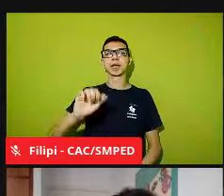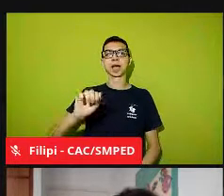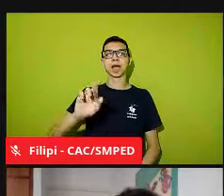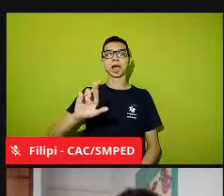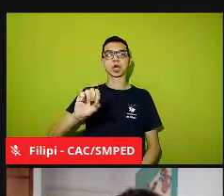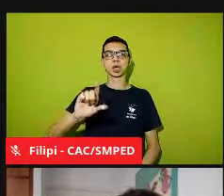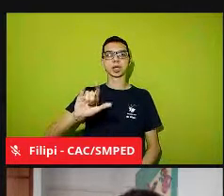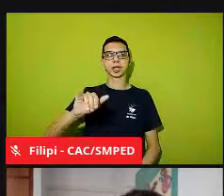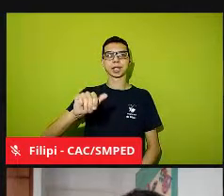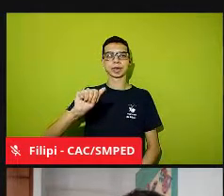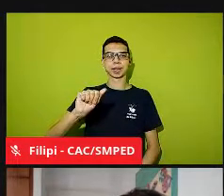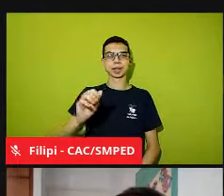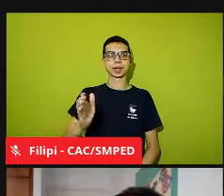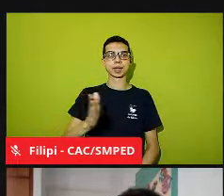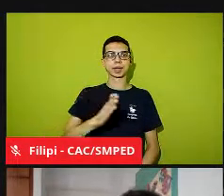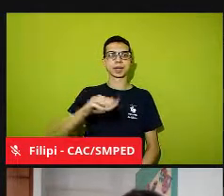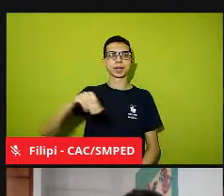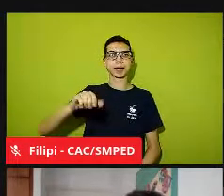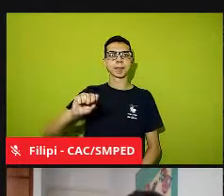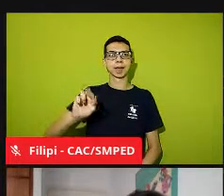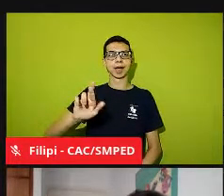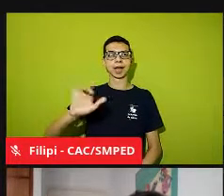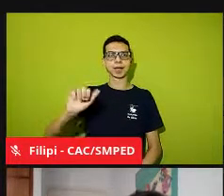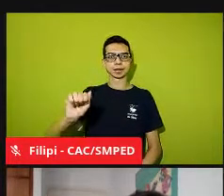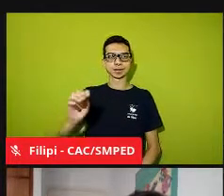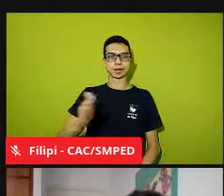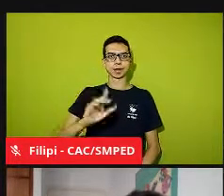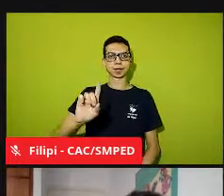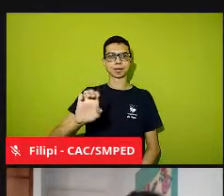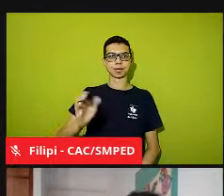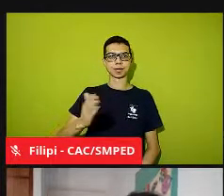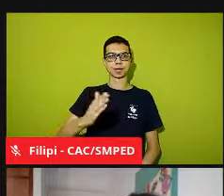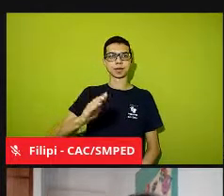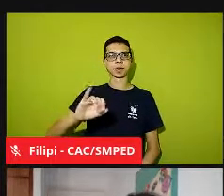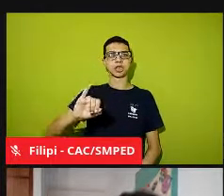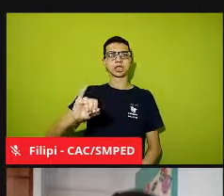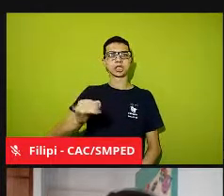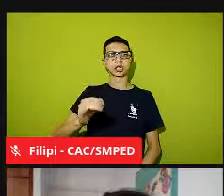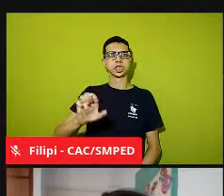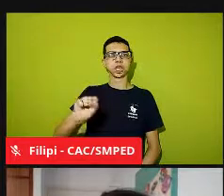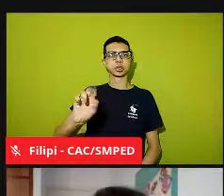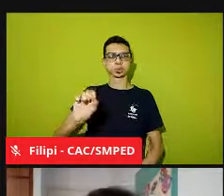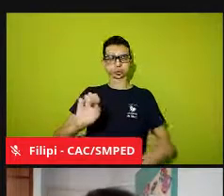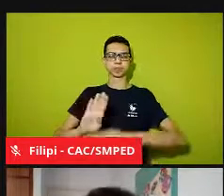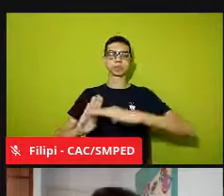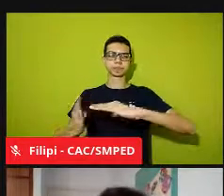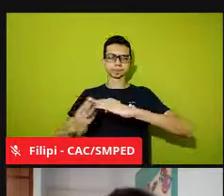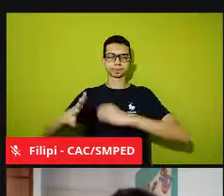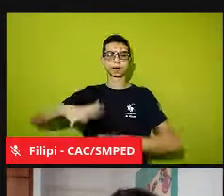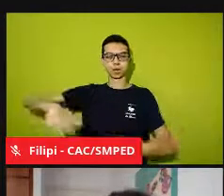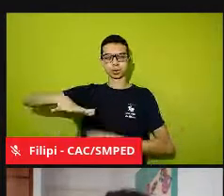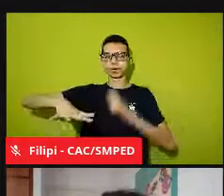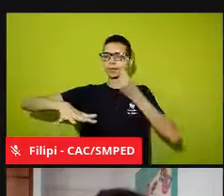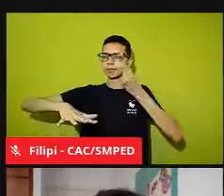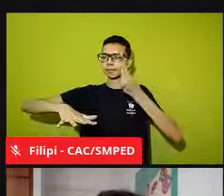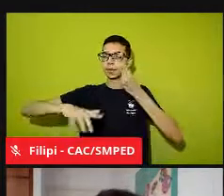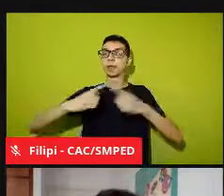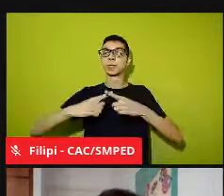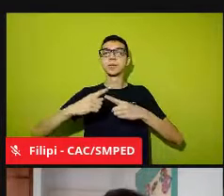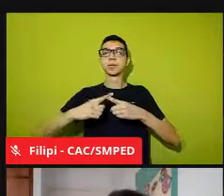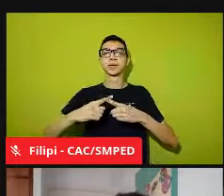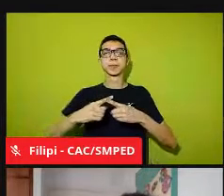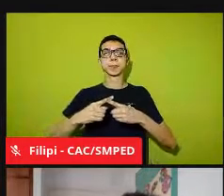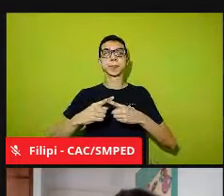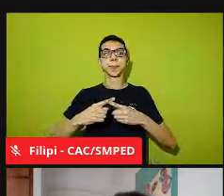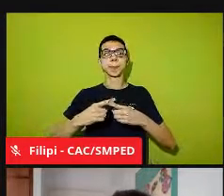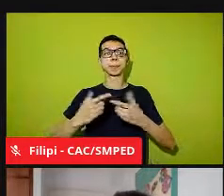né, e aí essa travessia do Tamanduá-TI, ela é super interessante, porque, no final das contas, a história da cidade de São Paulo